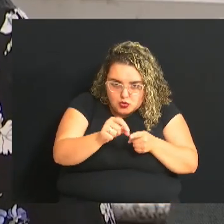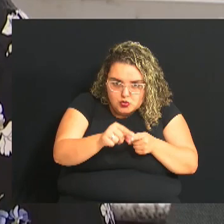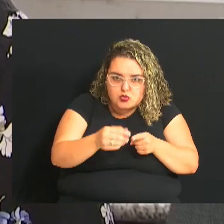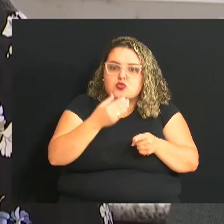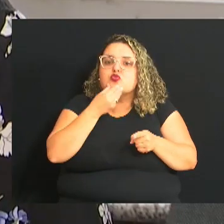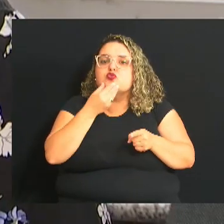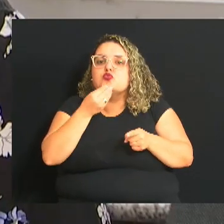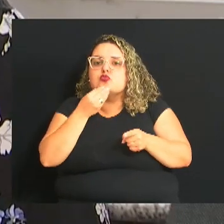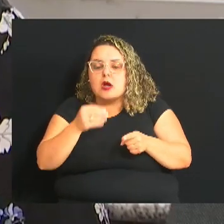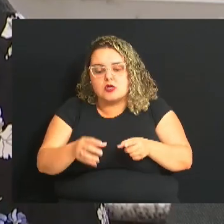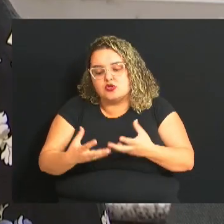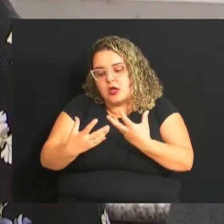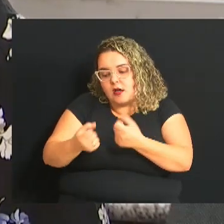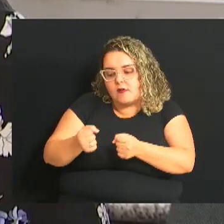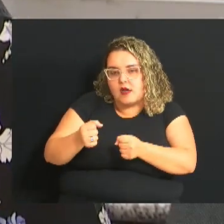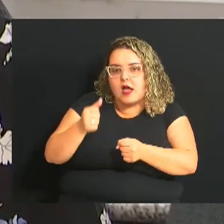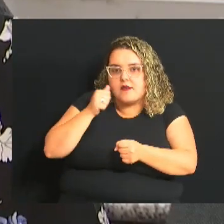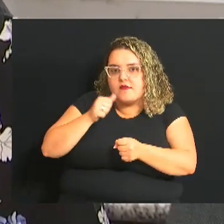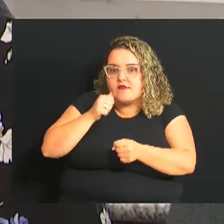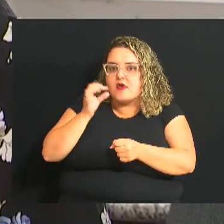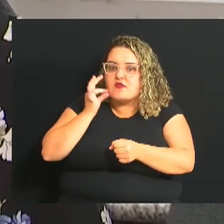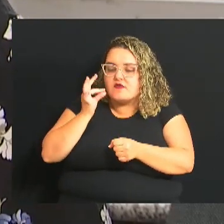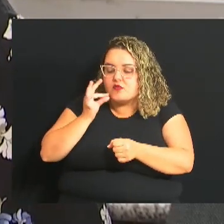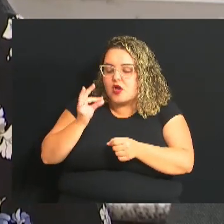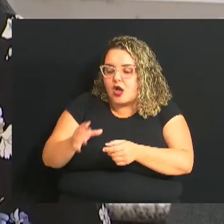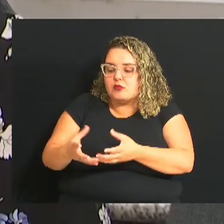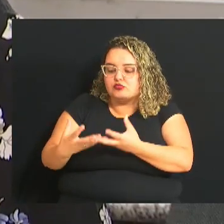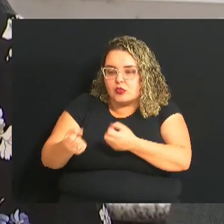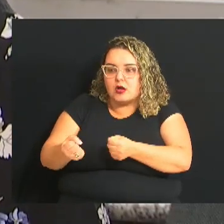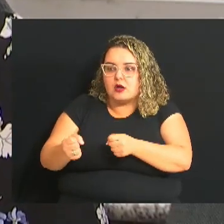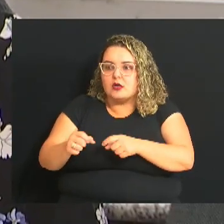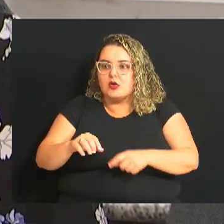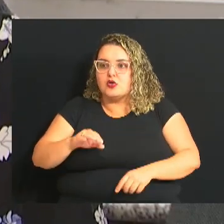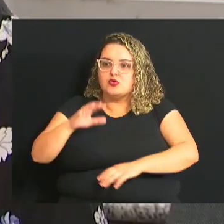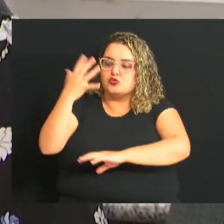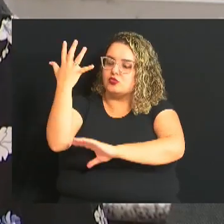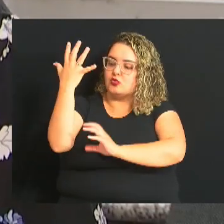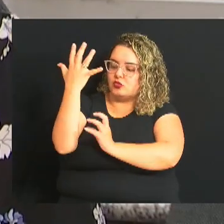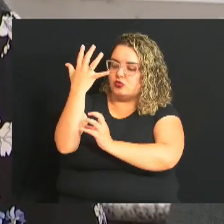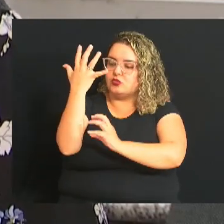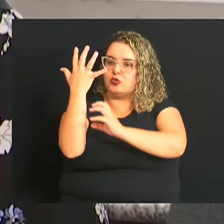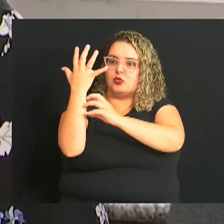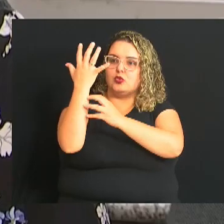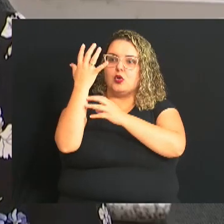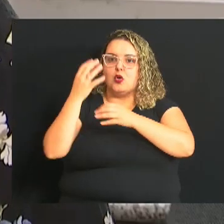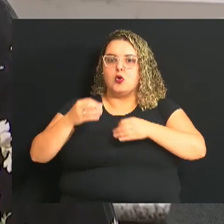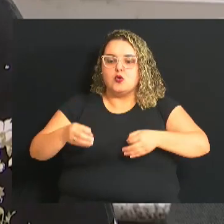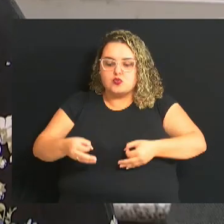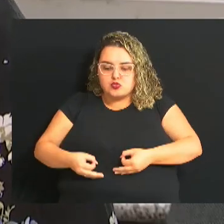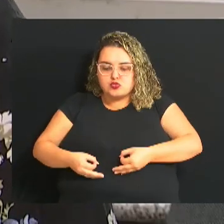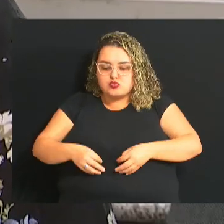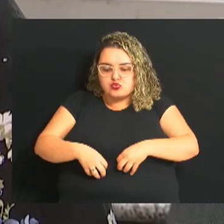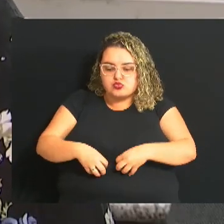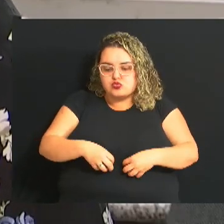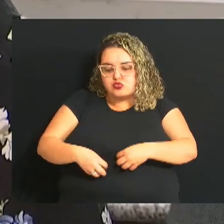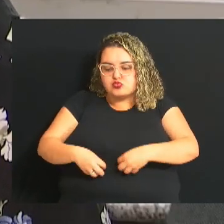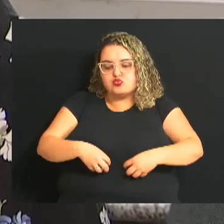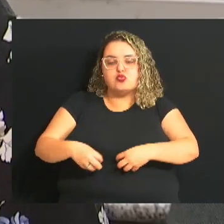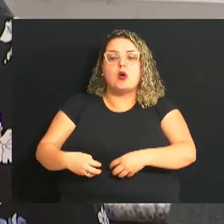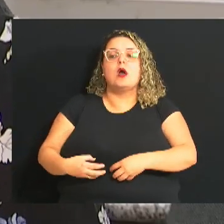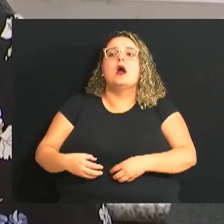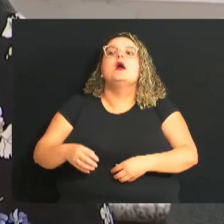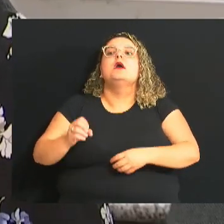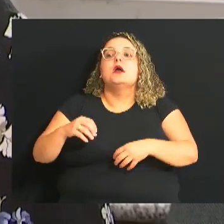macho, ela tem um tempinho que ela fica lá andando na árvore para maturar os seus ovos e aí finalmente colocar os ovos